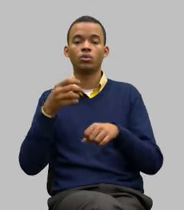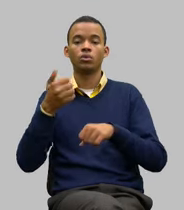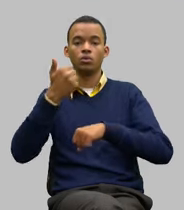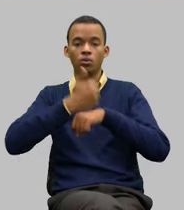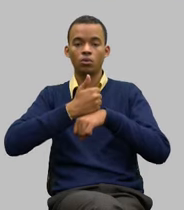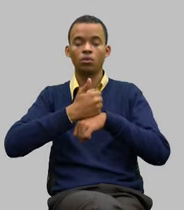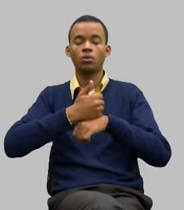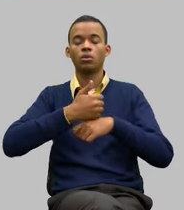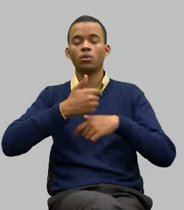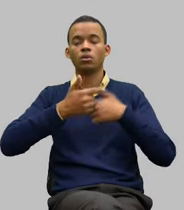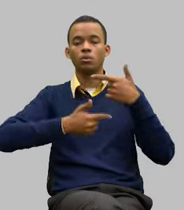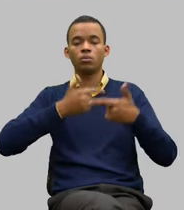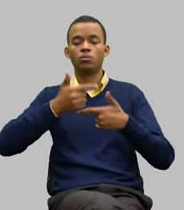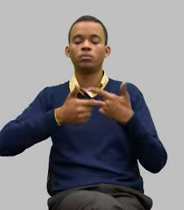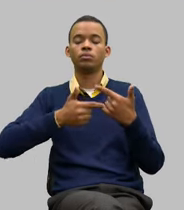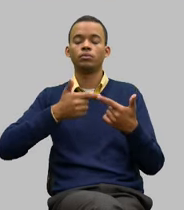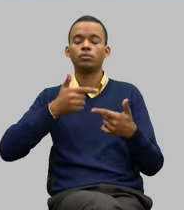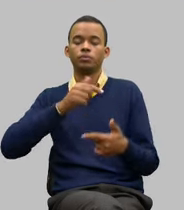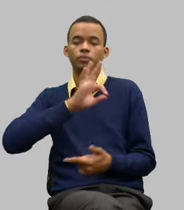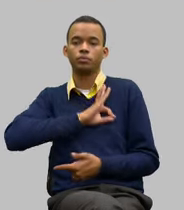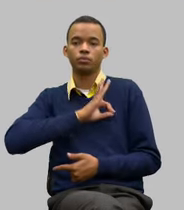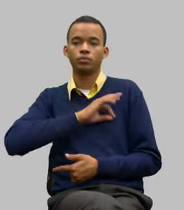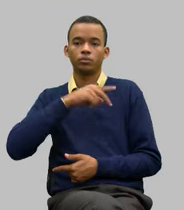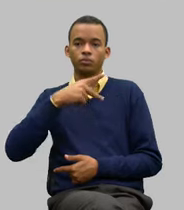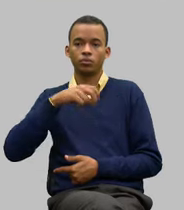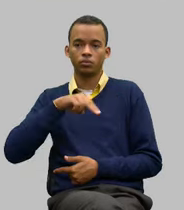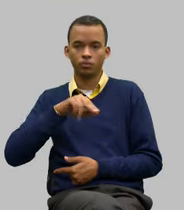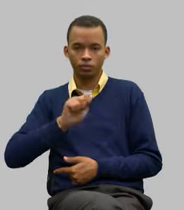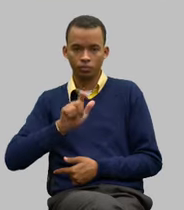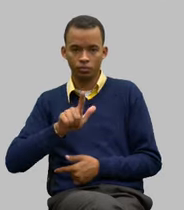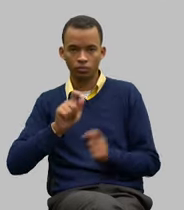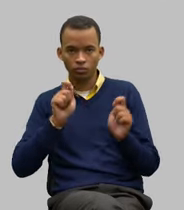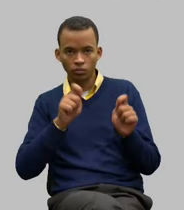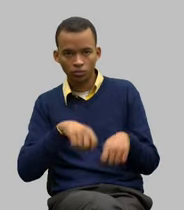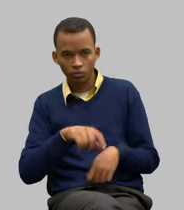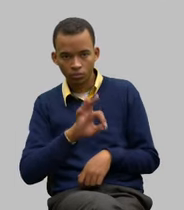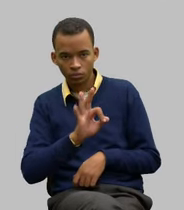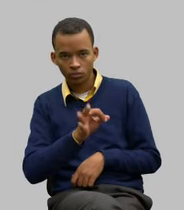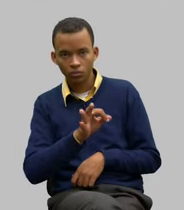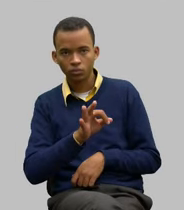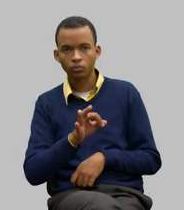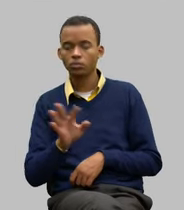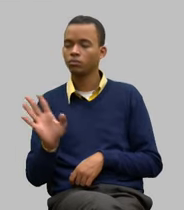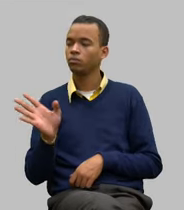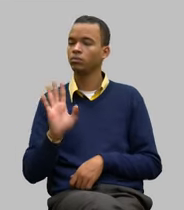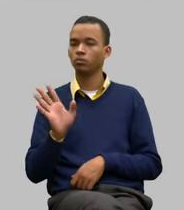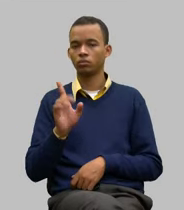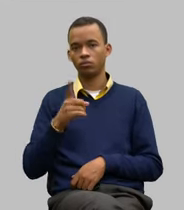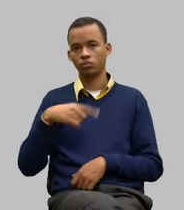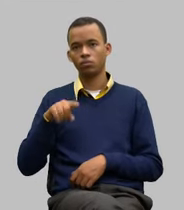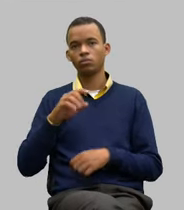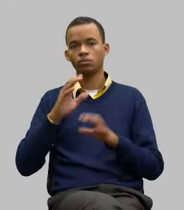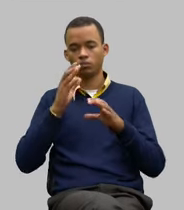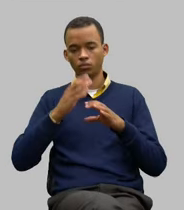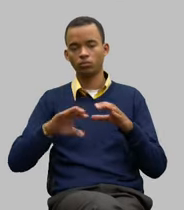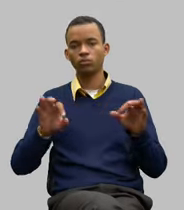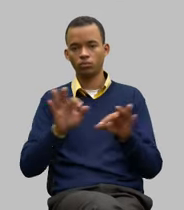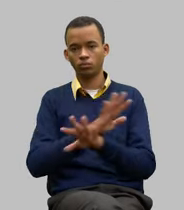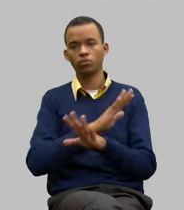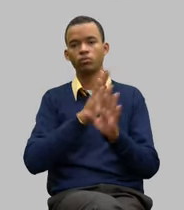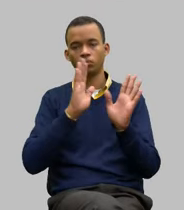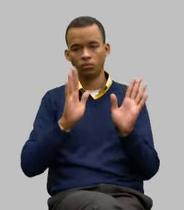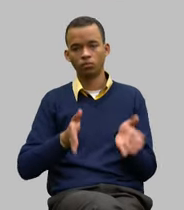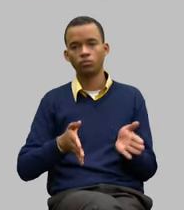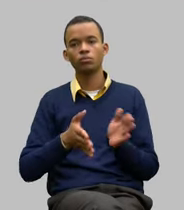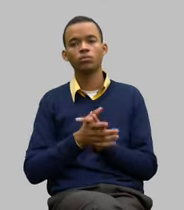penal é possível secretário não não não já vou já fizemos encerramento do concurso com homologação Ok